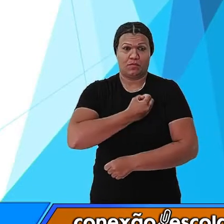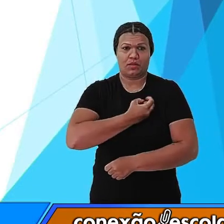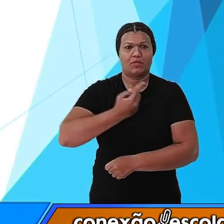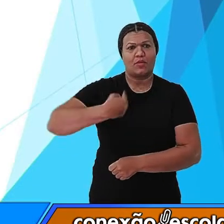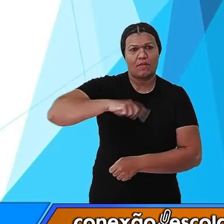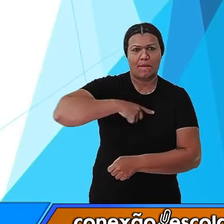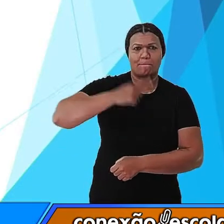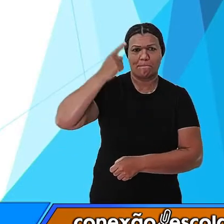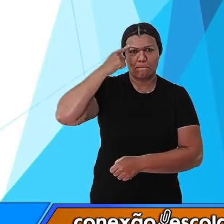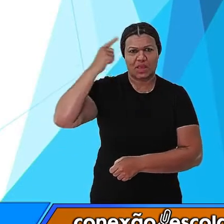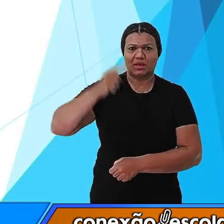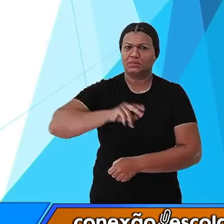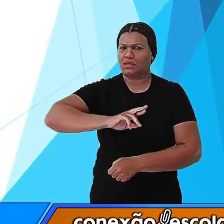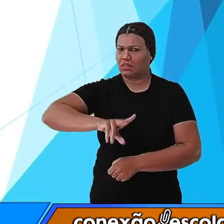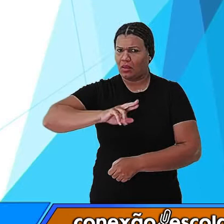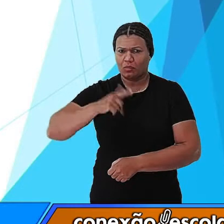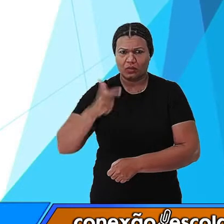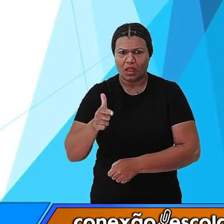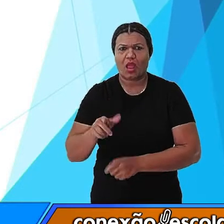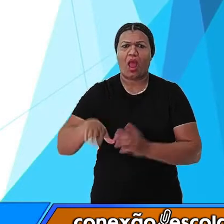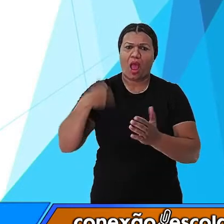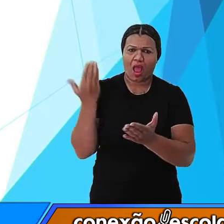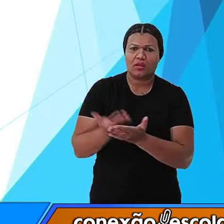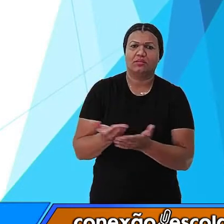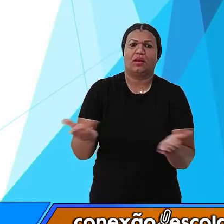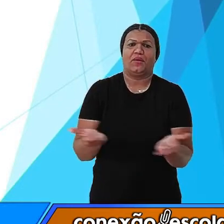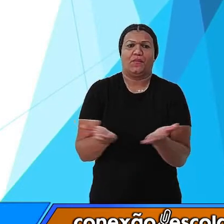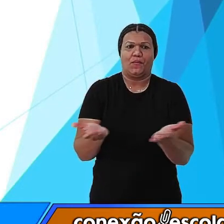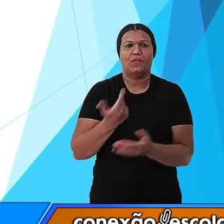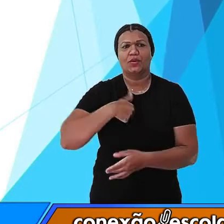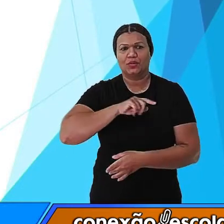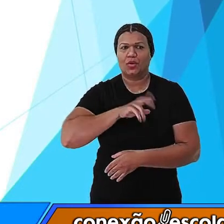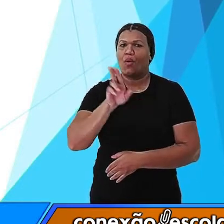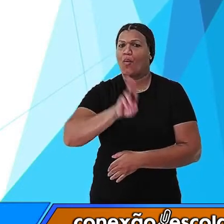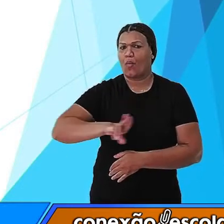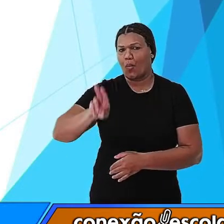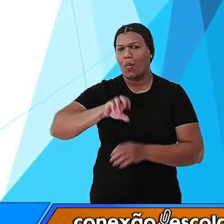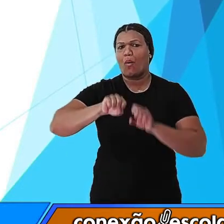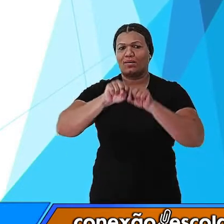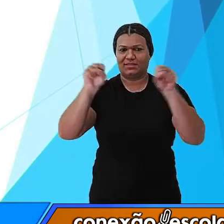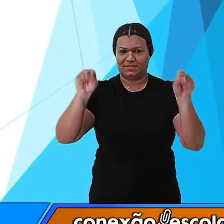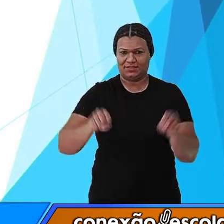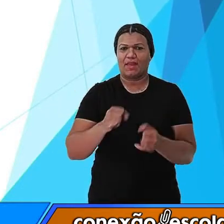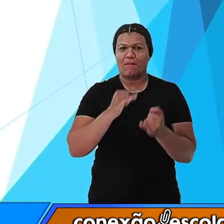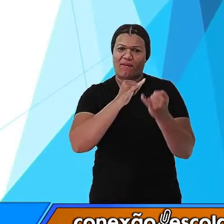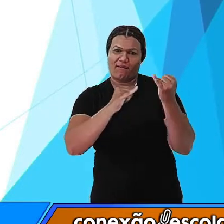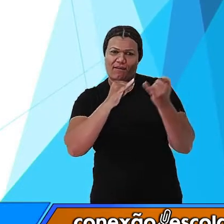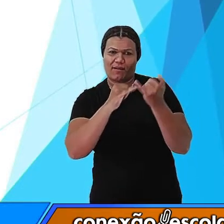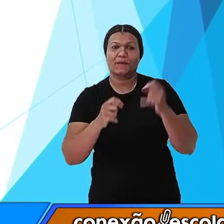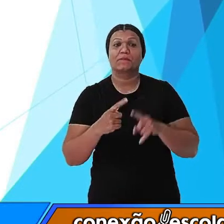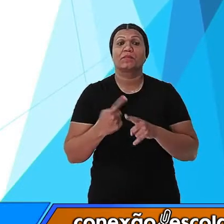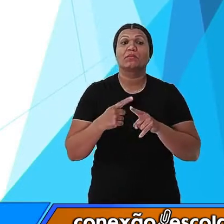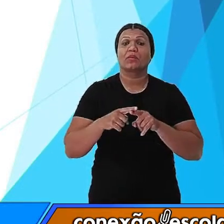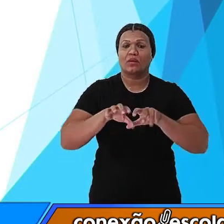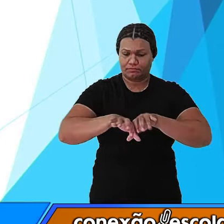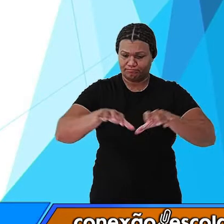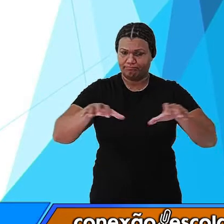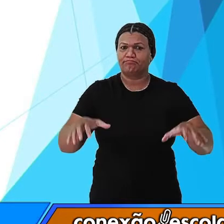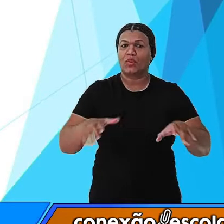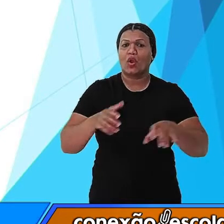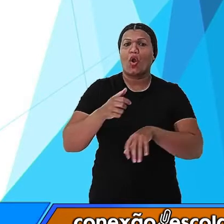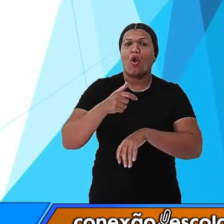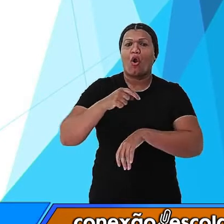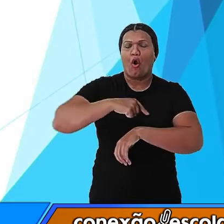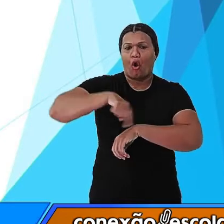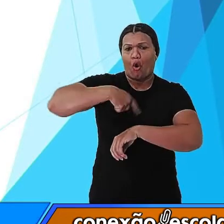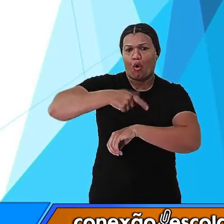gente pense que não, até hoje. Até hoje nós utilizamos esse sistema. Pois a divisão das 24